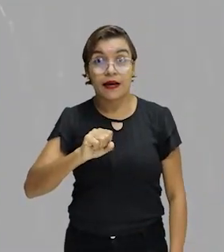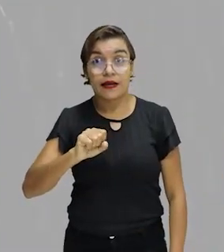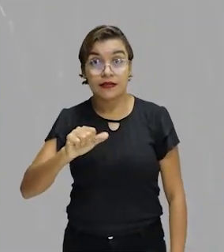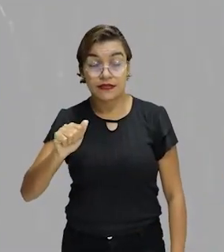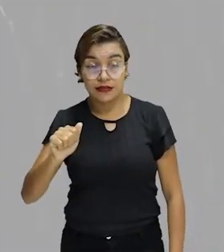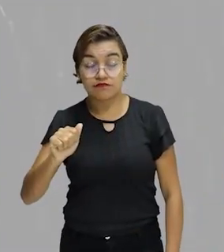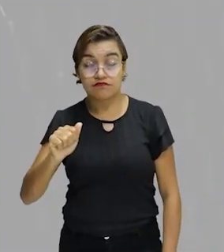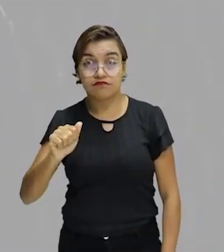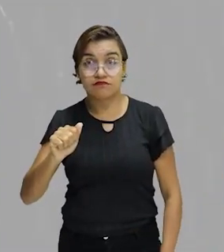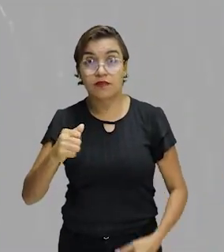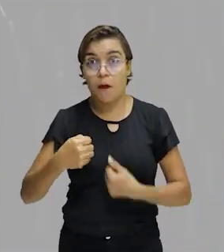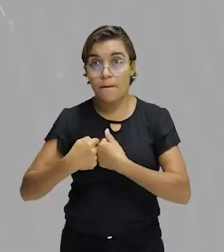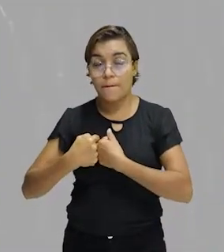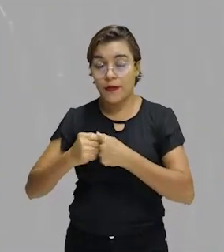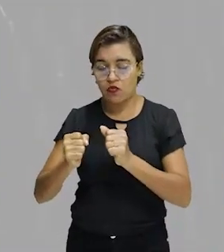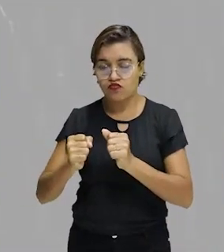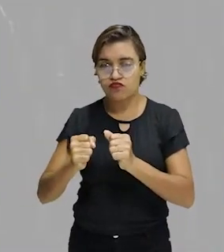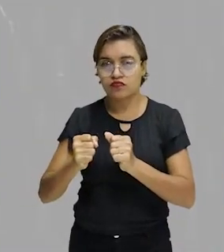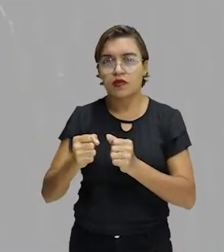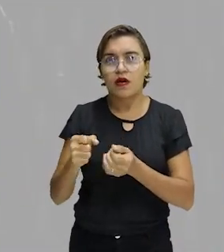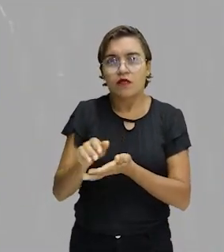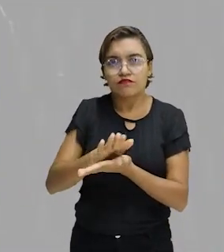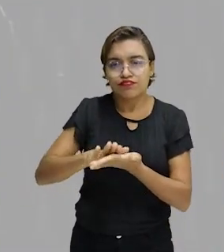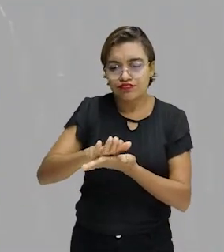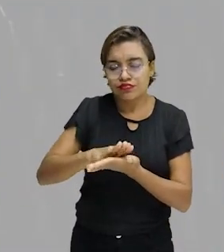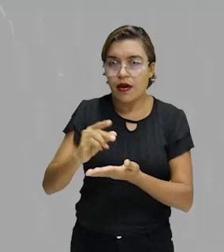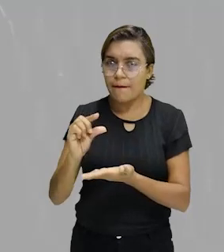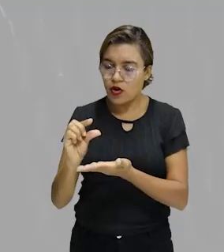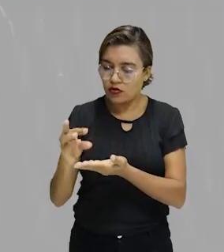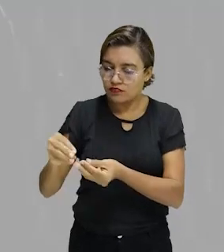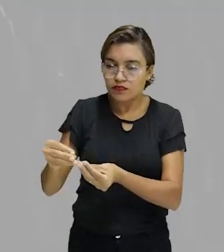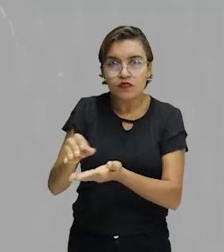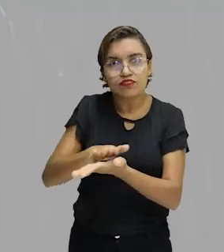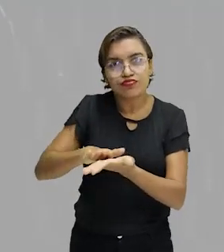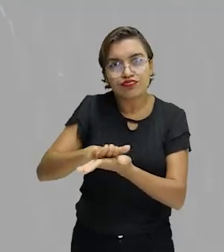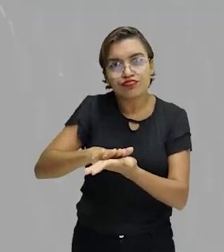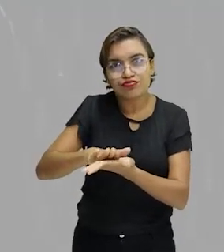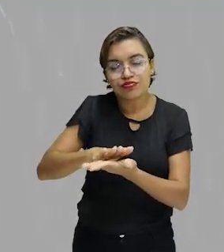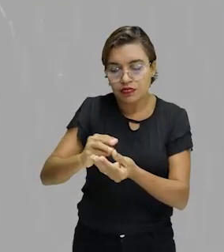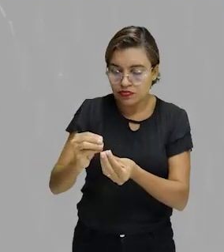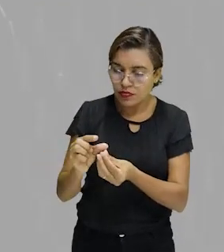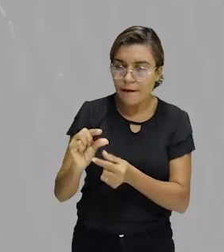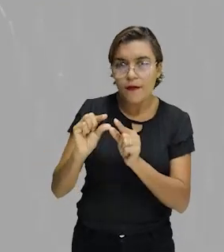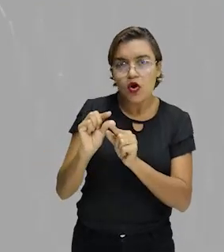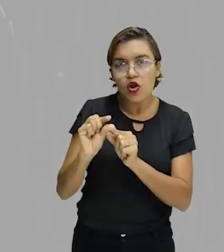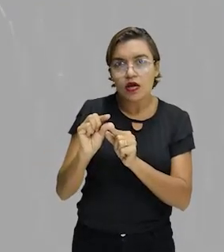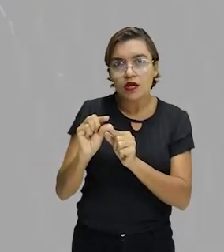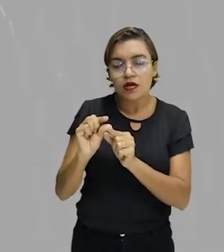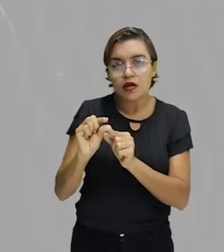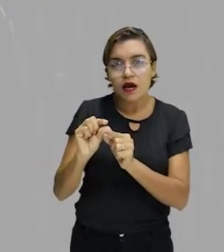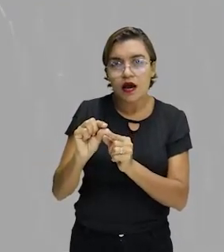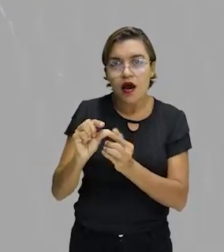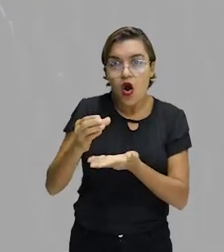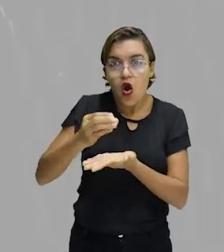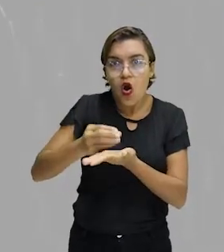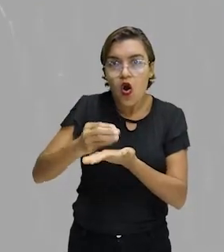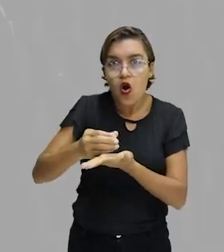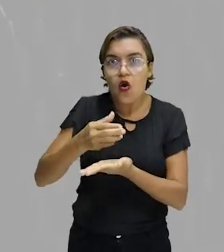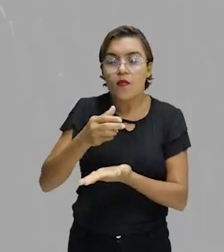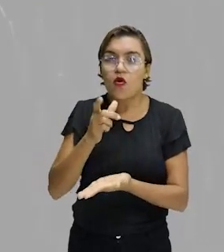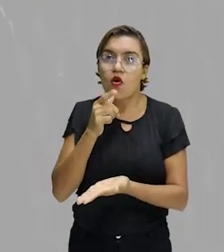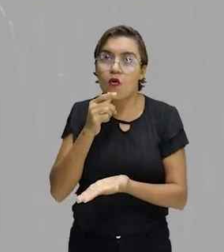massa, tiramos o pedaço, fizemos a bolinha, colocamos no copo com água, né, vai afundar. Então, nesse